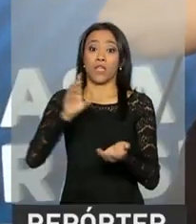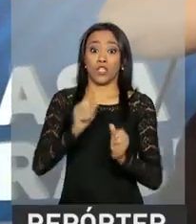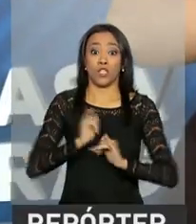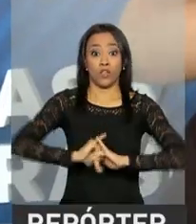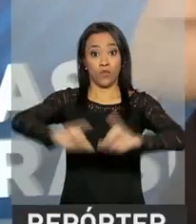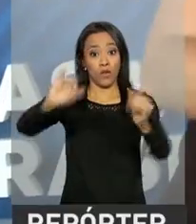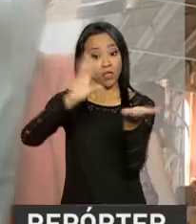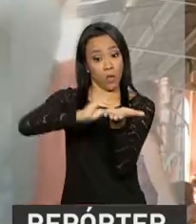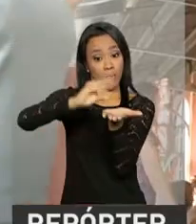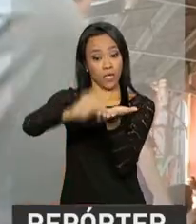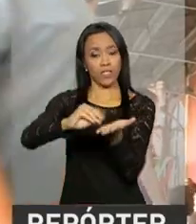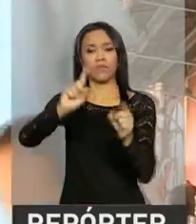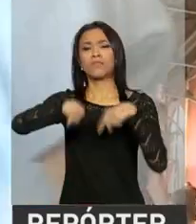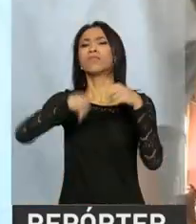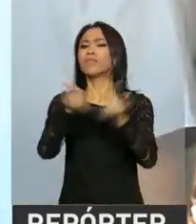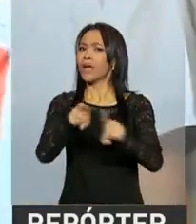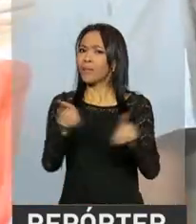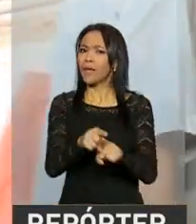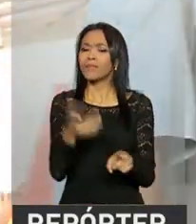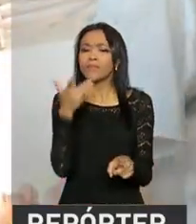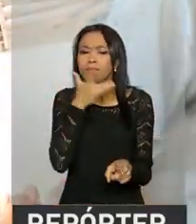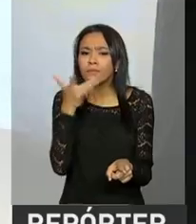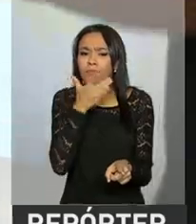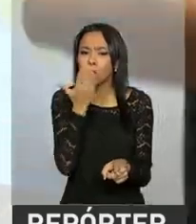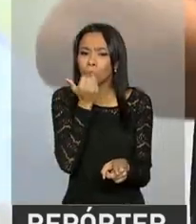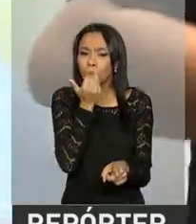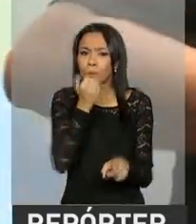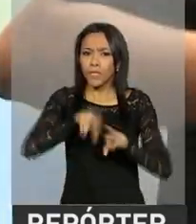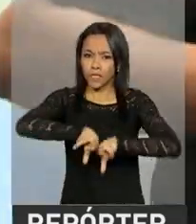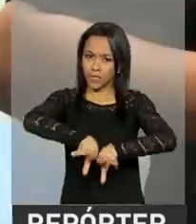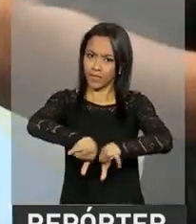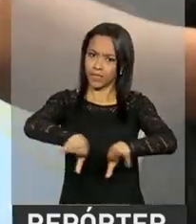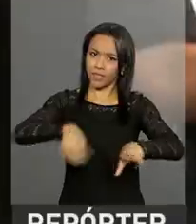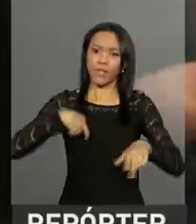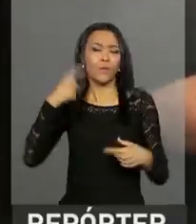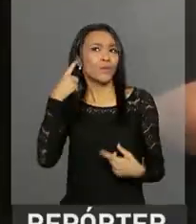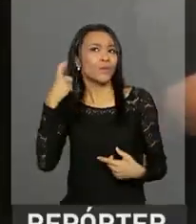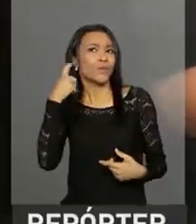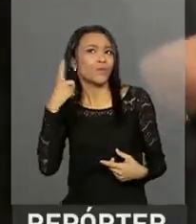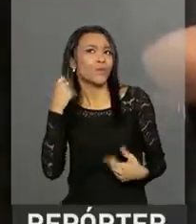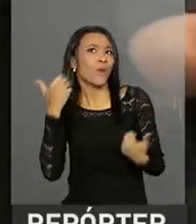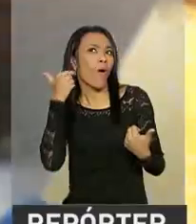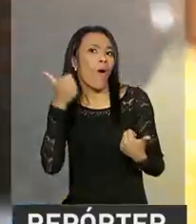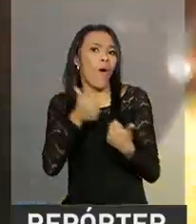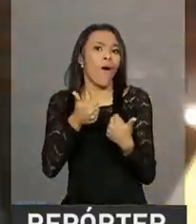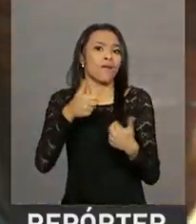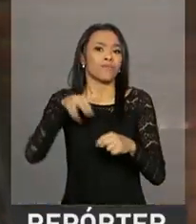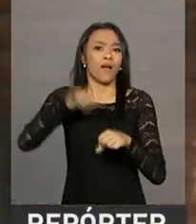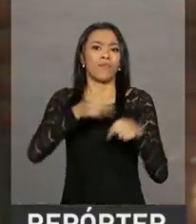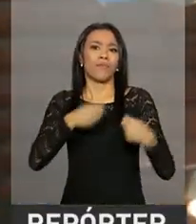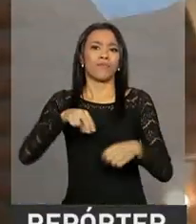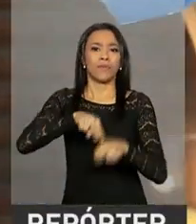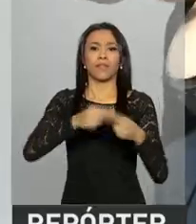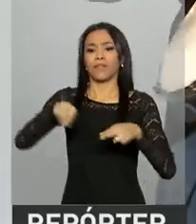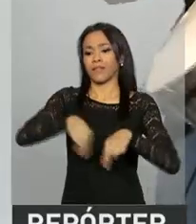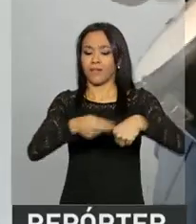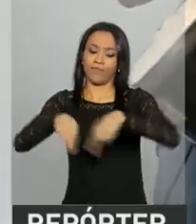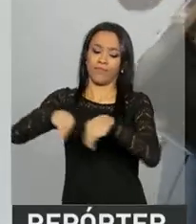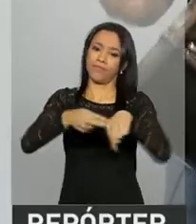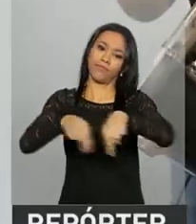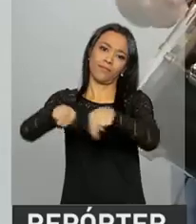público ainda pôde provar as delícias das festas juninas. E o som que botou todo mundo para dançar não poderia ser